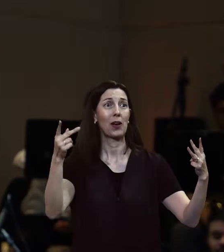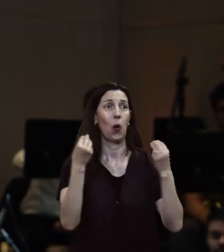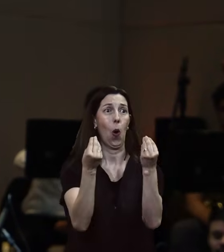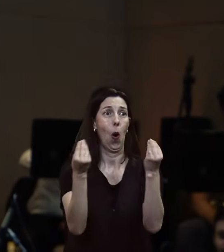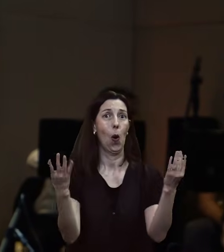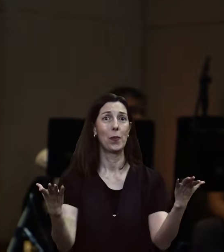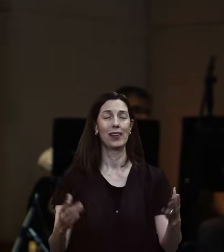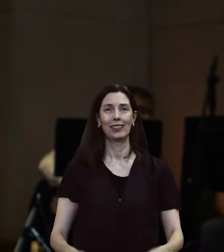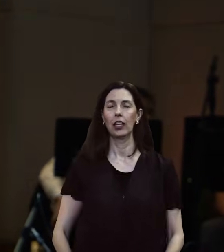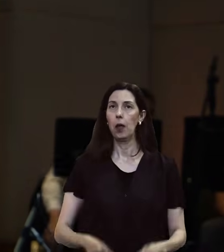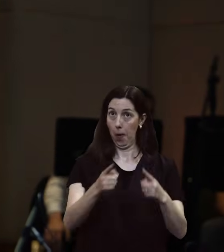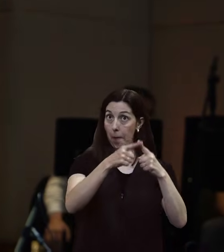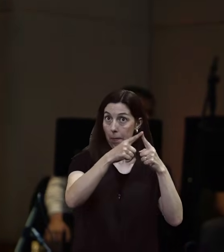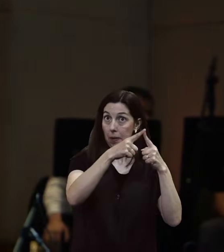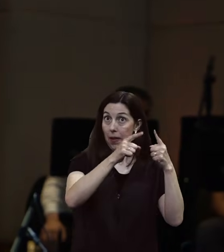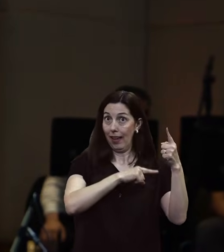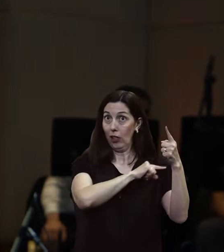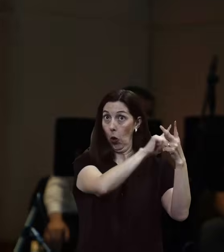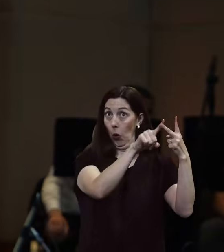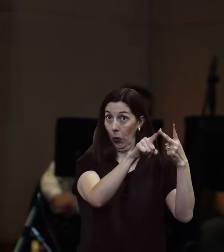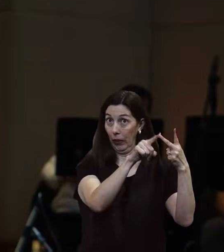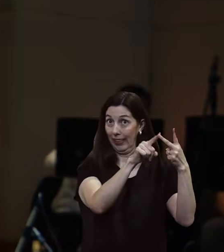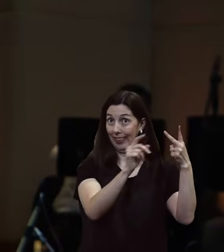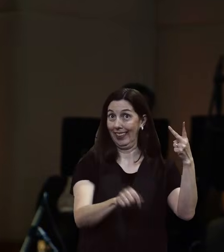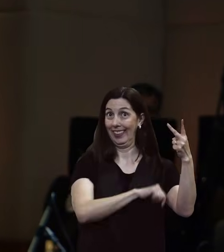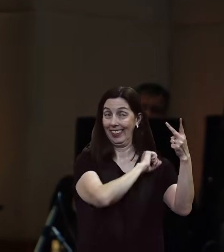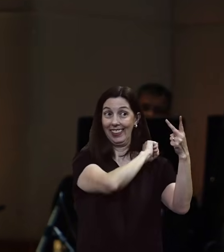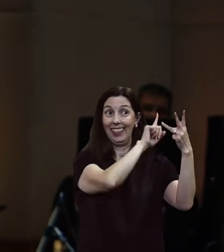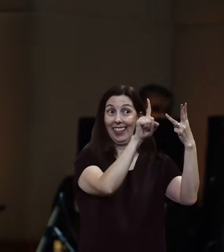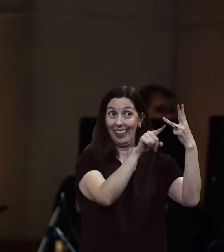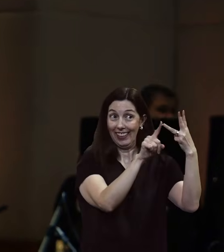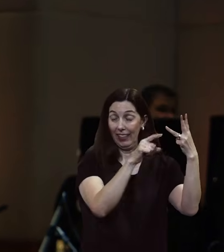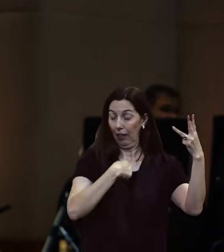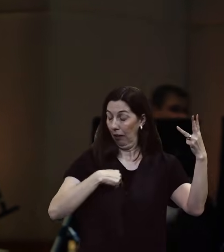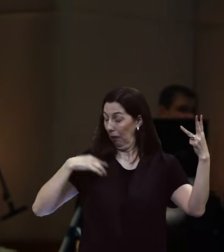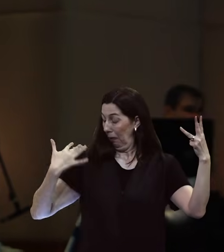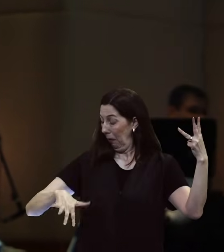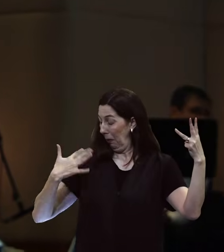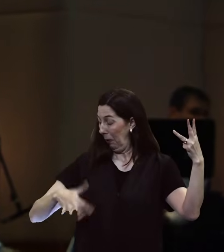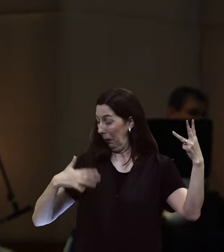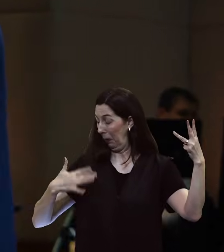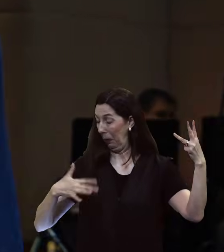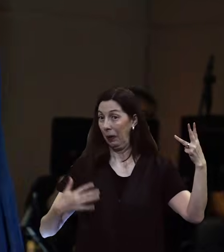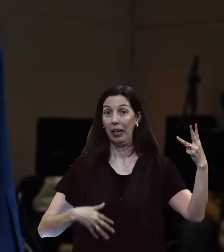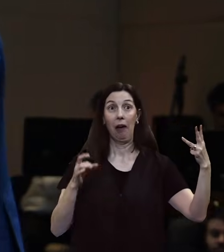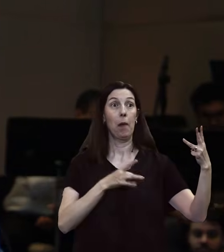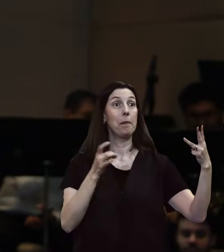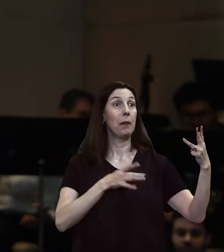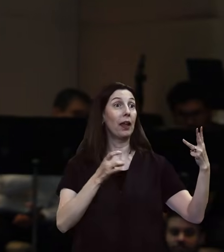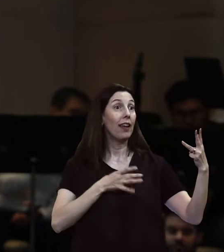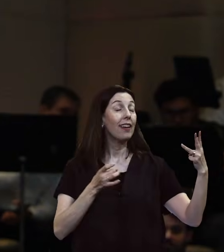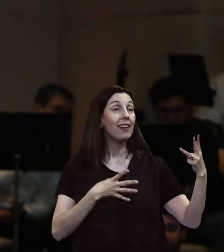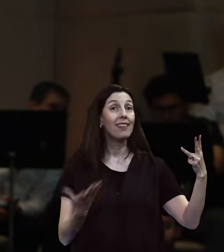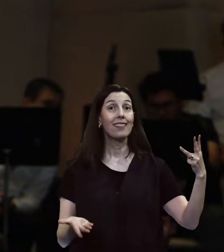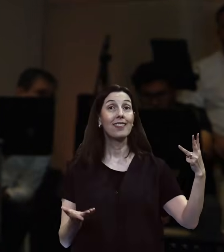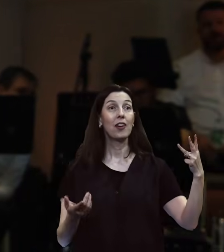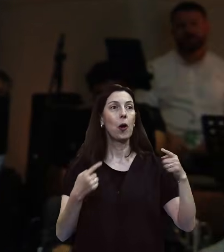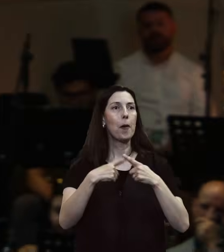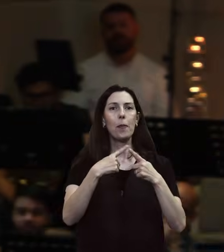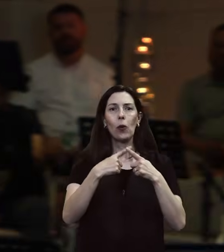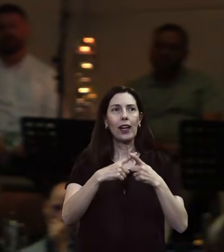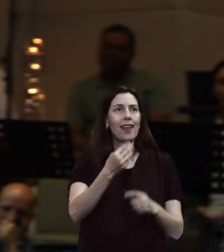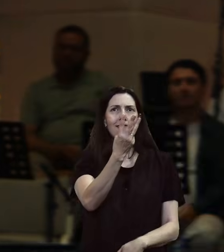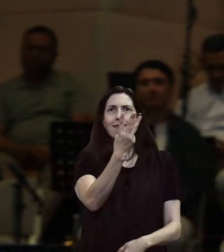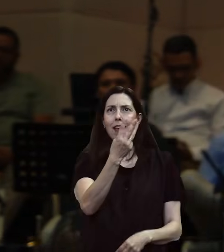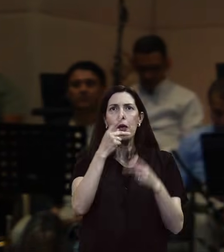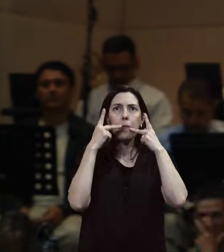E aí eu preguei o primeiro, preguei o segundo. Quando chegou no terceiro, eu entrei em crise. E agora? E aí eu